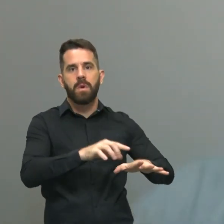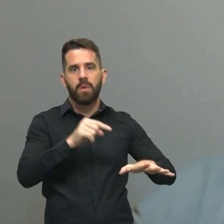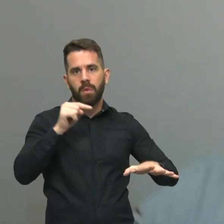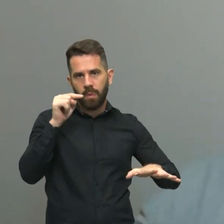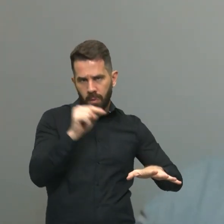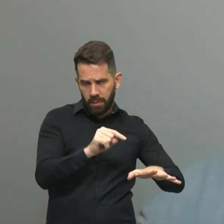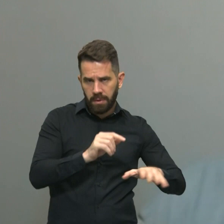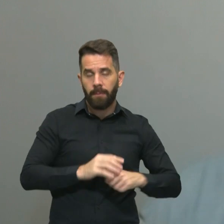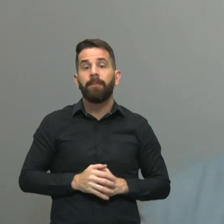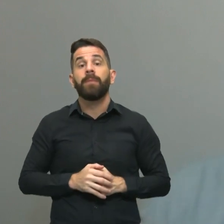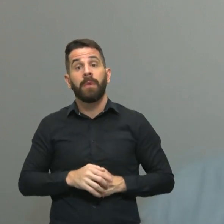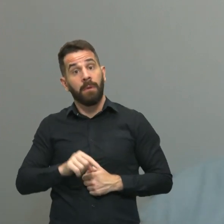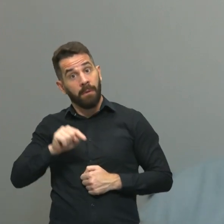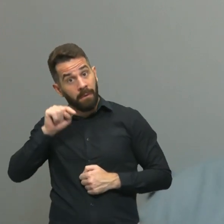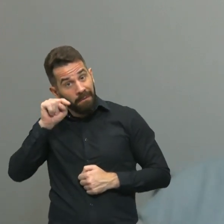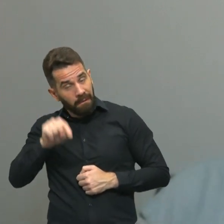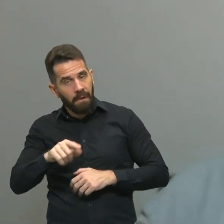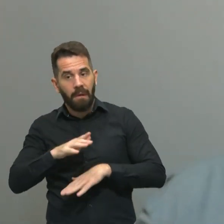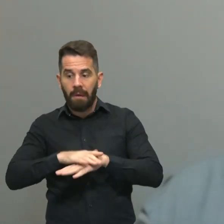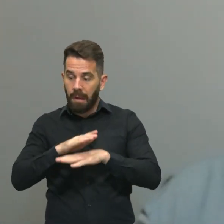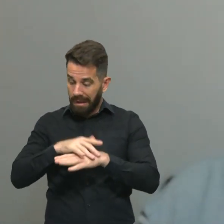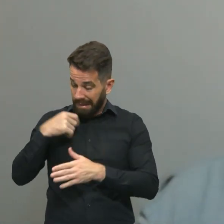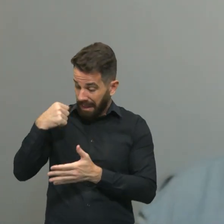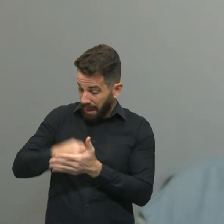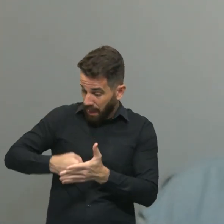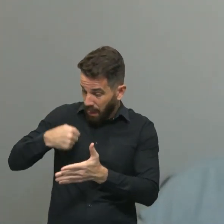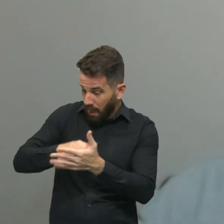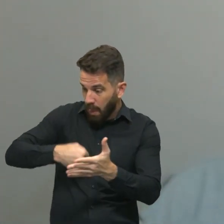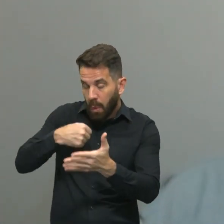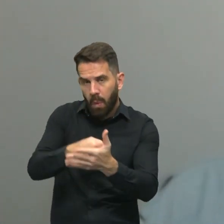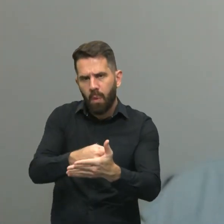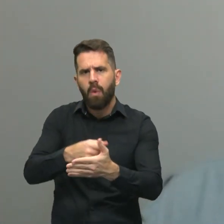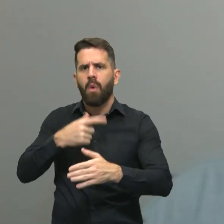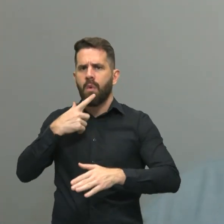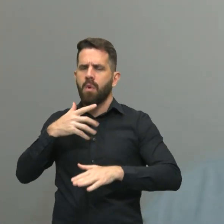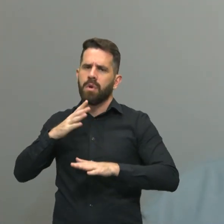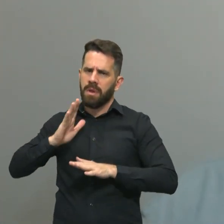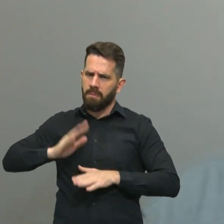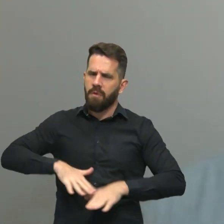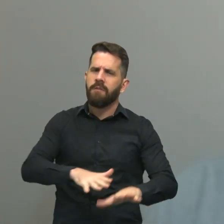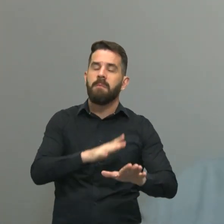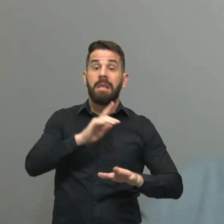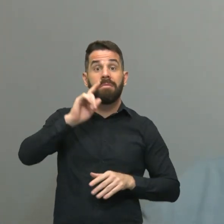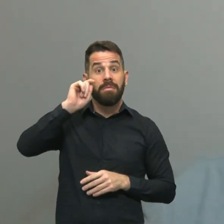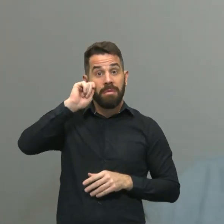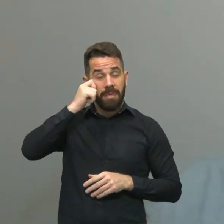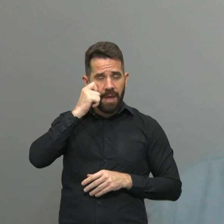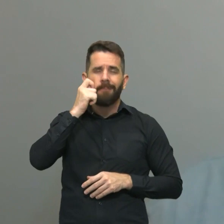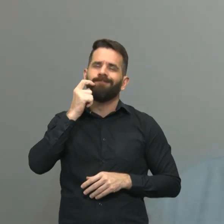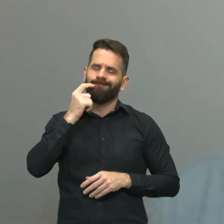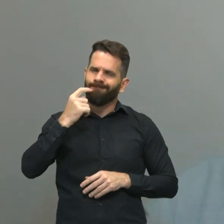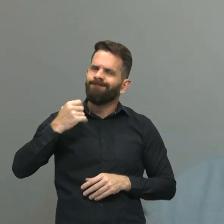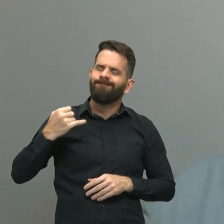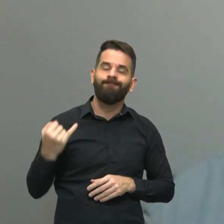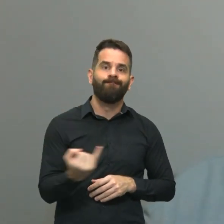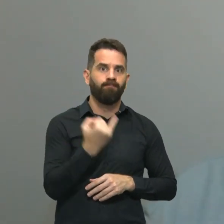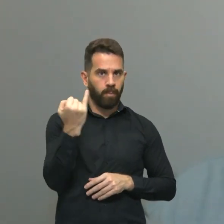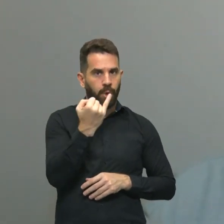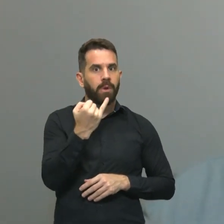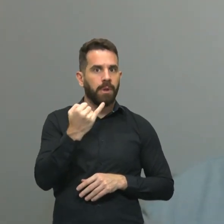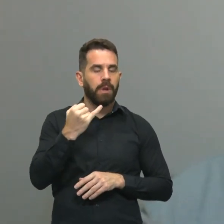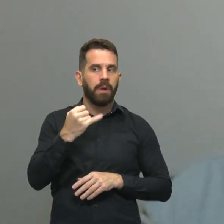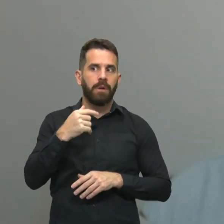acaba que tendo como resultado dessa luta, e o movimento negro tem uma participação muito especial